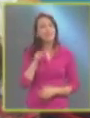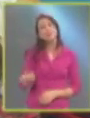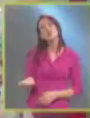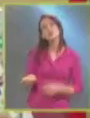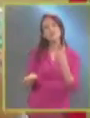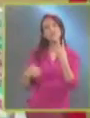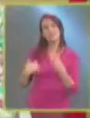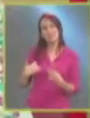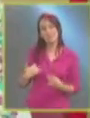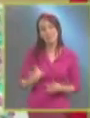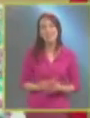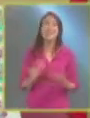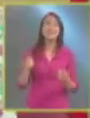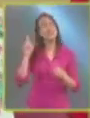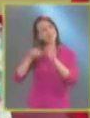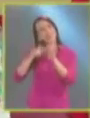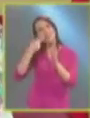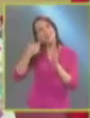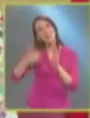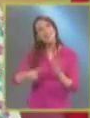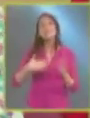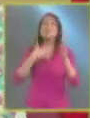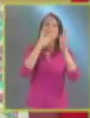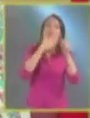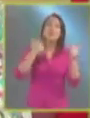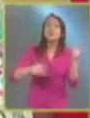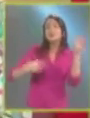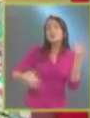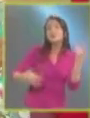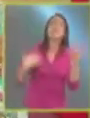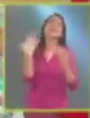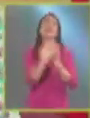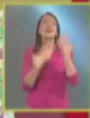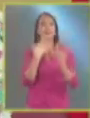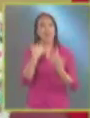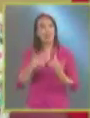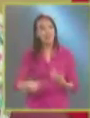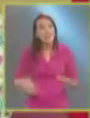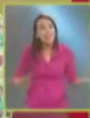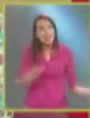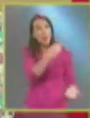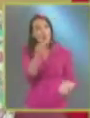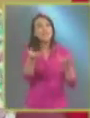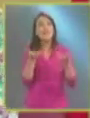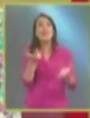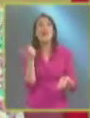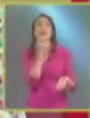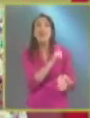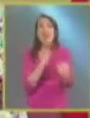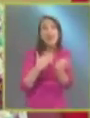Depois você fala, mas vamos terminar o bloco com Evaldo Leone, mais uma música. Olha, quer ganhar um kit de livros da